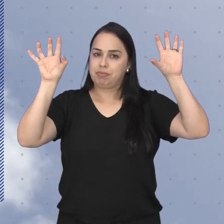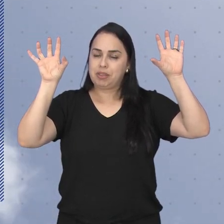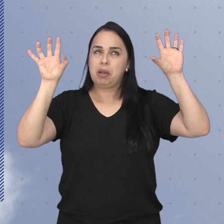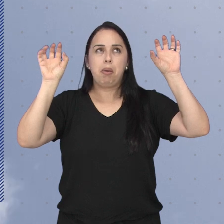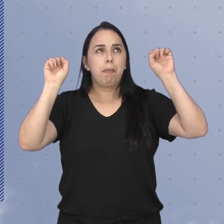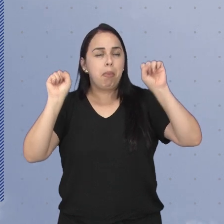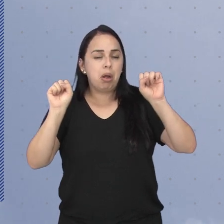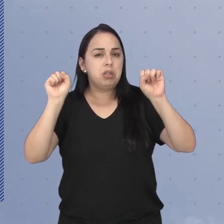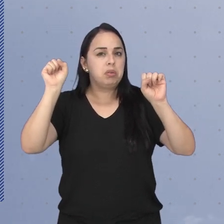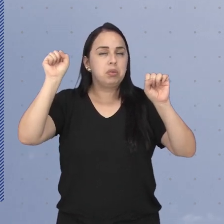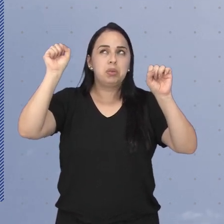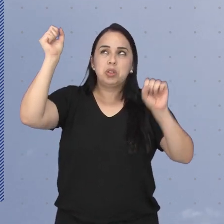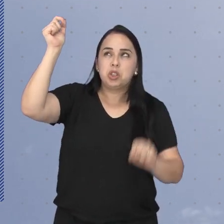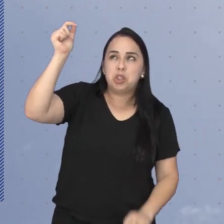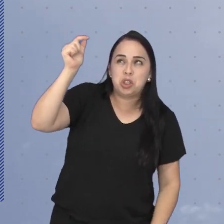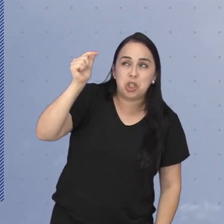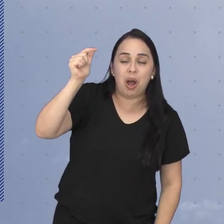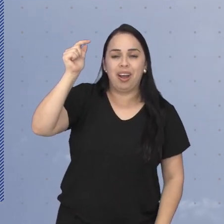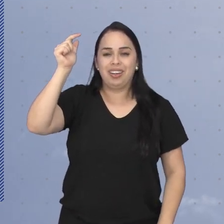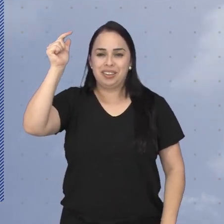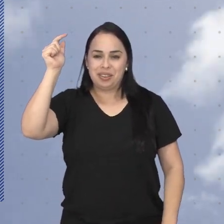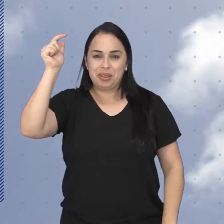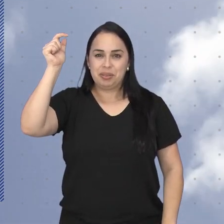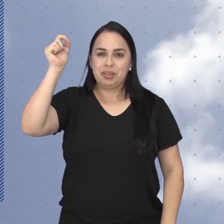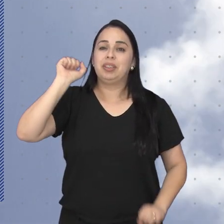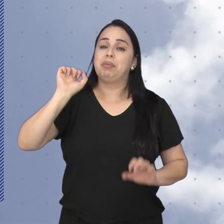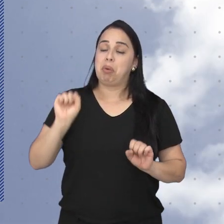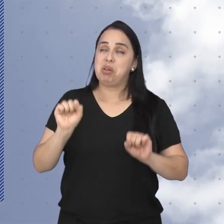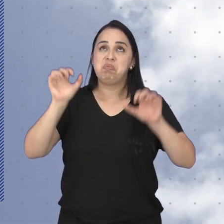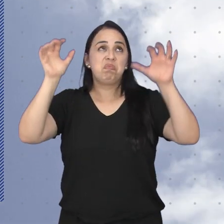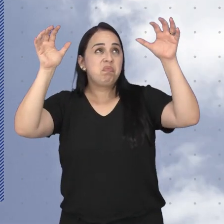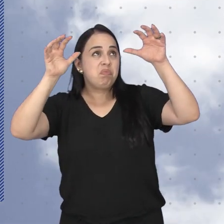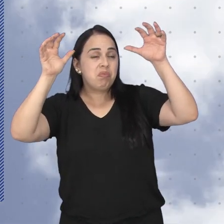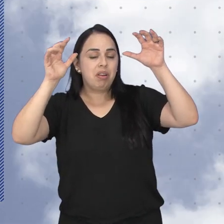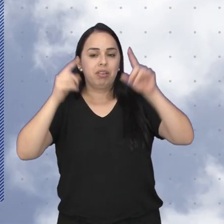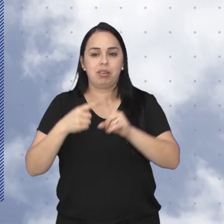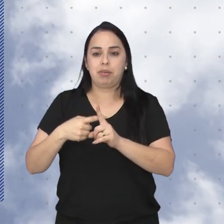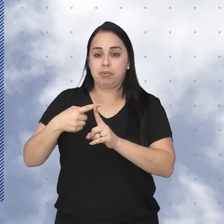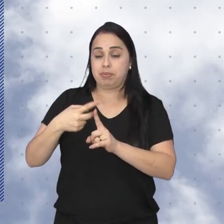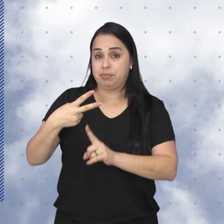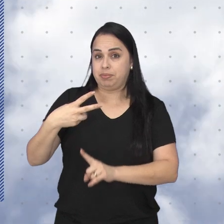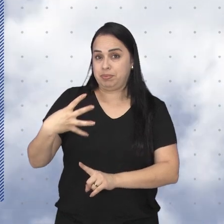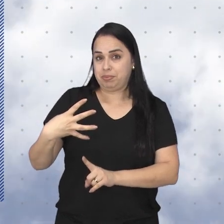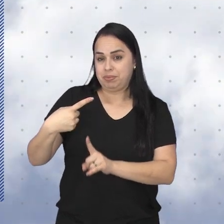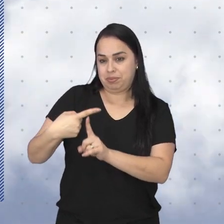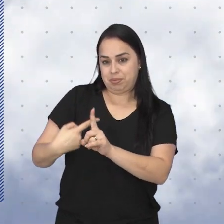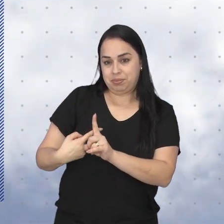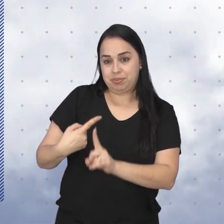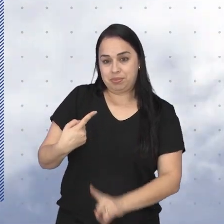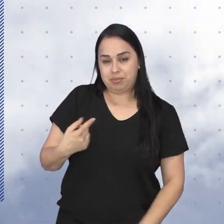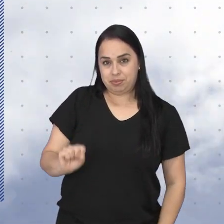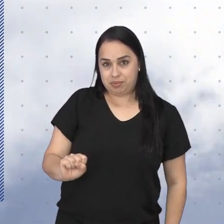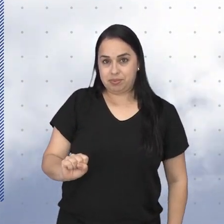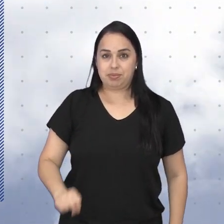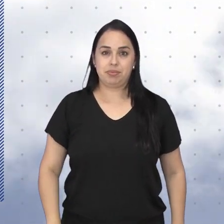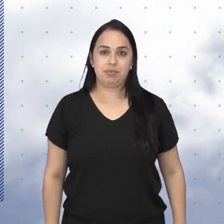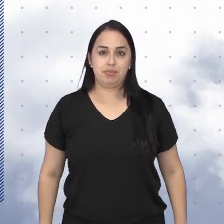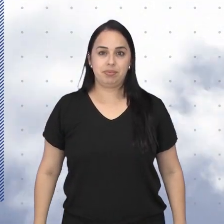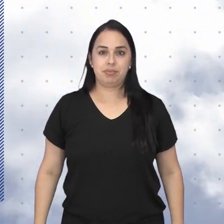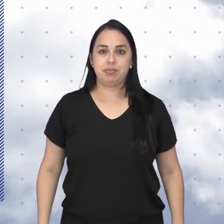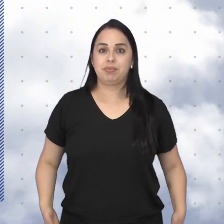tempo com alguns momentos de sol a possibilidade de chuva a máxima de 24 graus e a mínima de